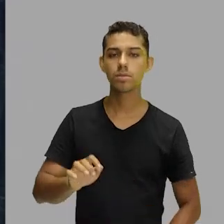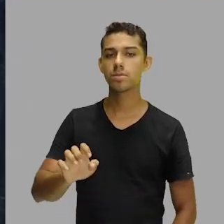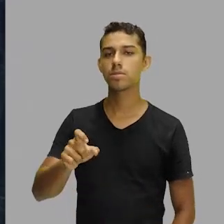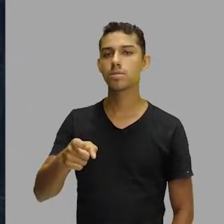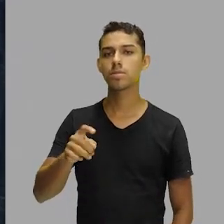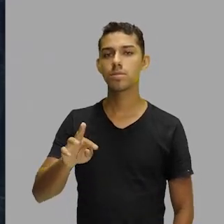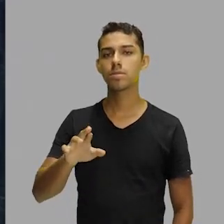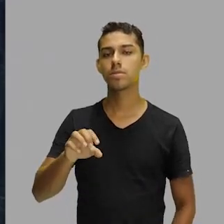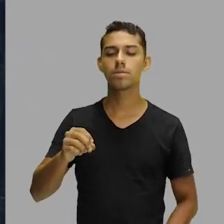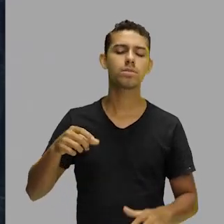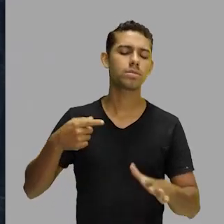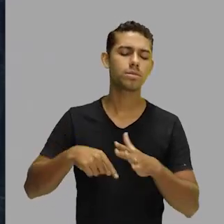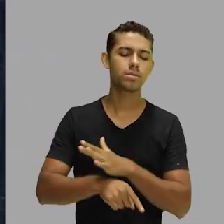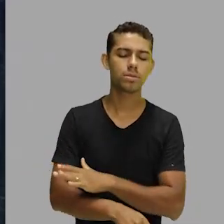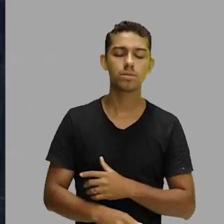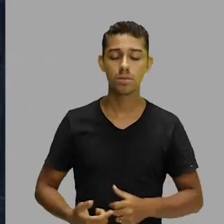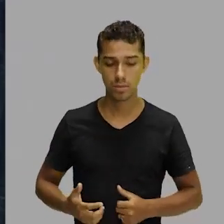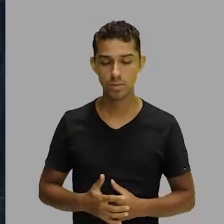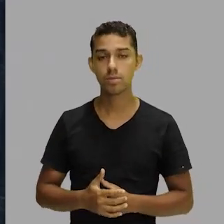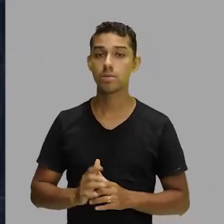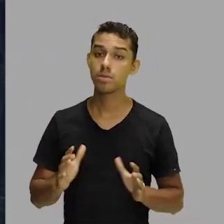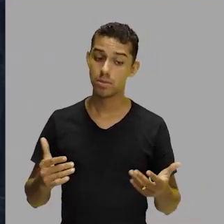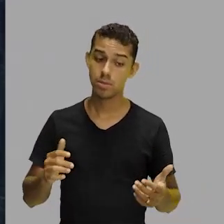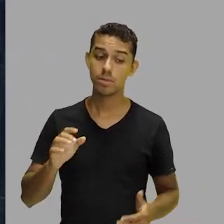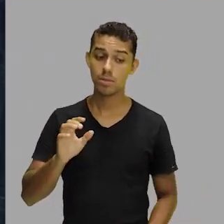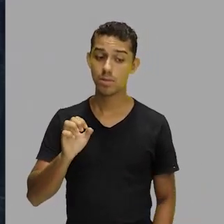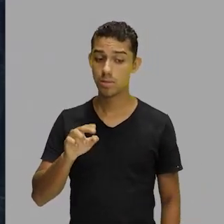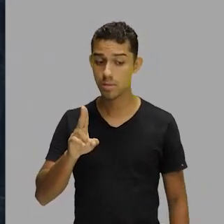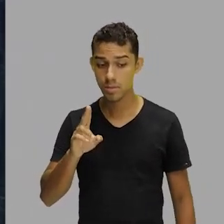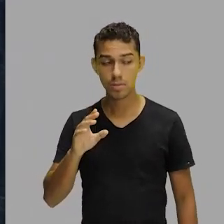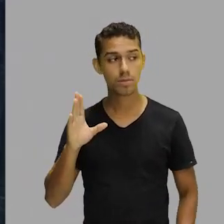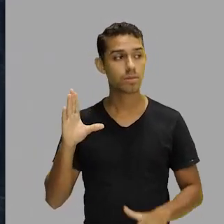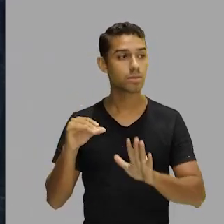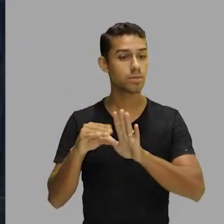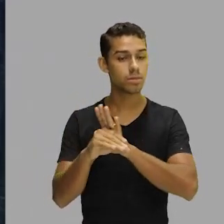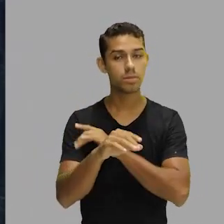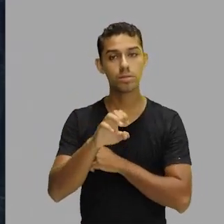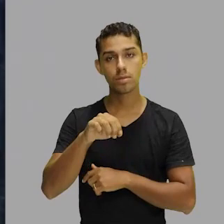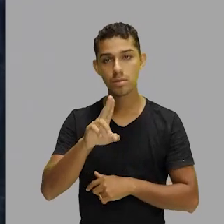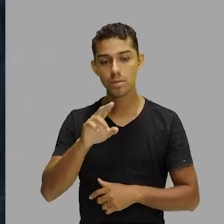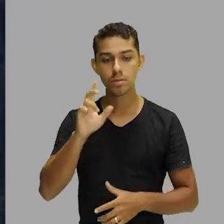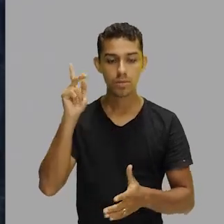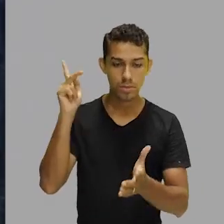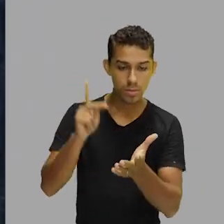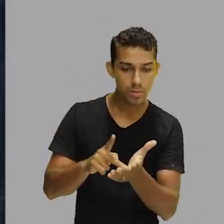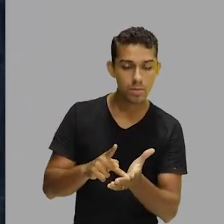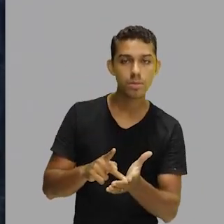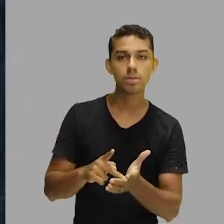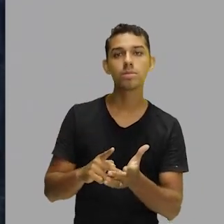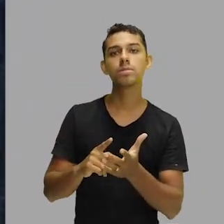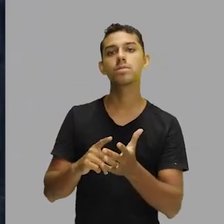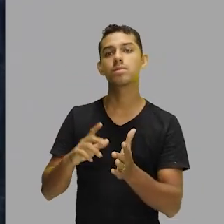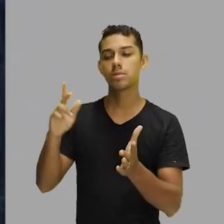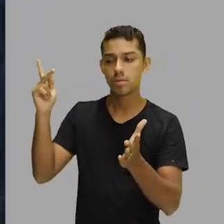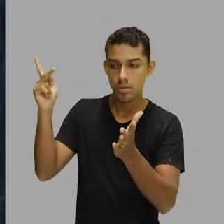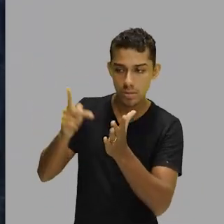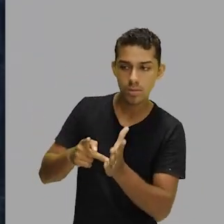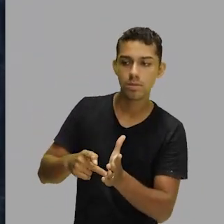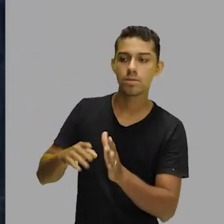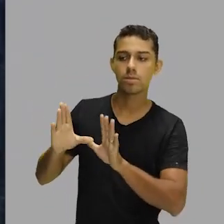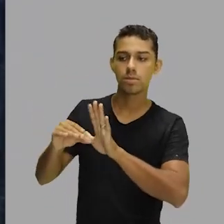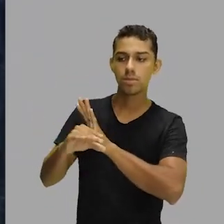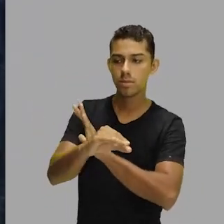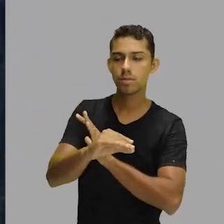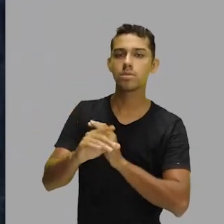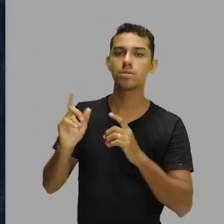adiante. E as eubactérias, o termo eu quer dizer verdadeiros. Verdadeiras bactérias são